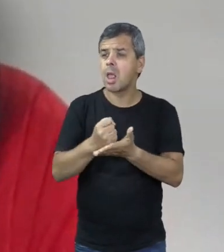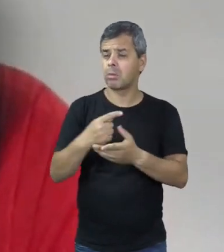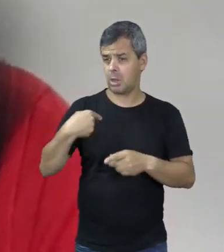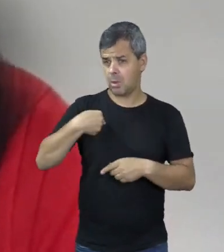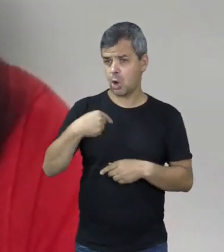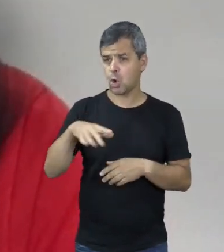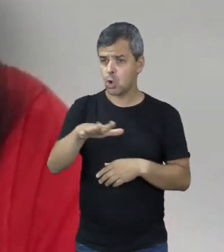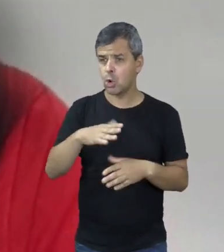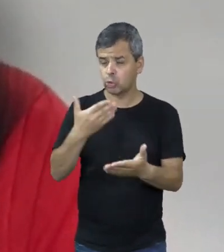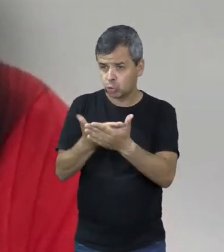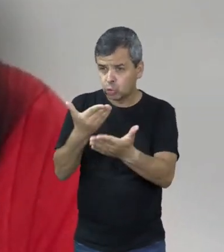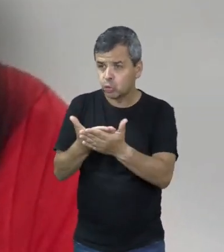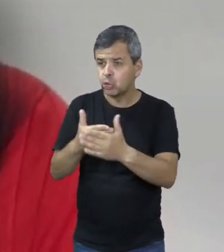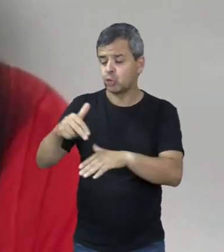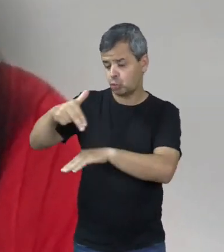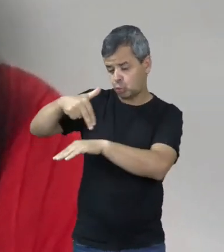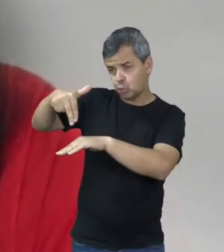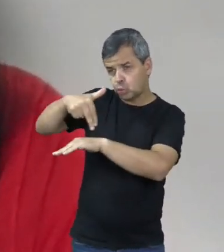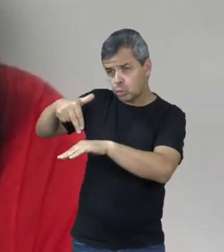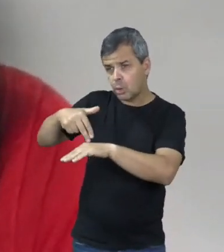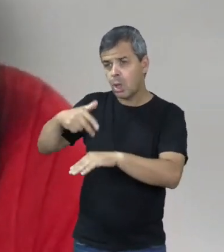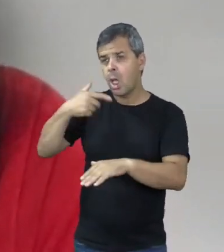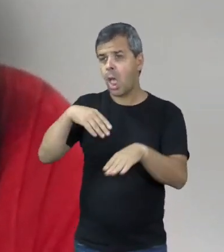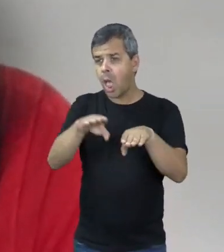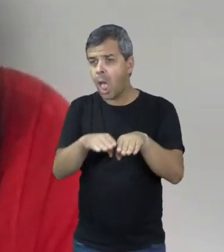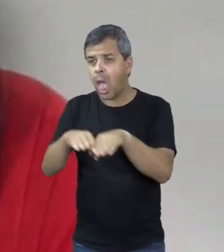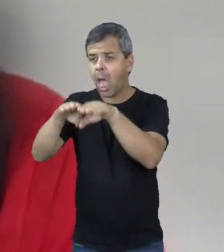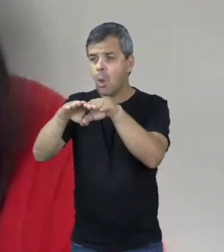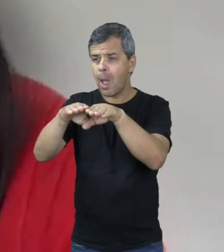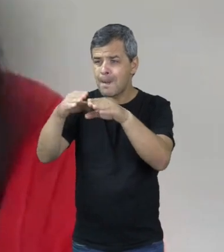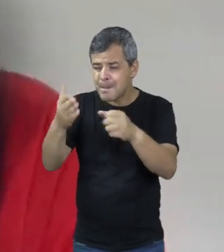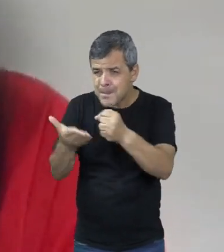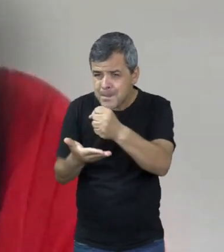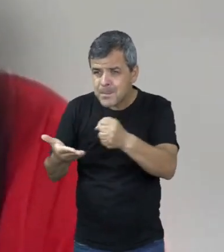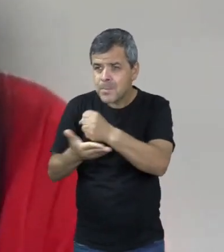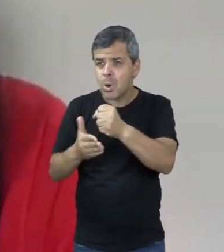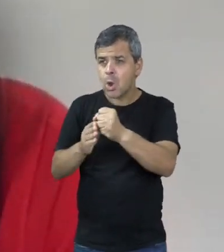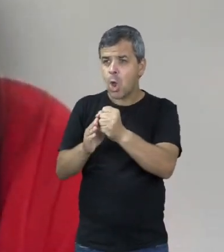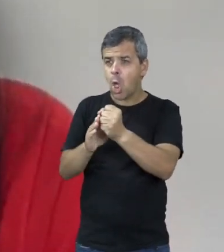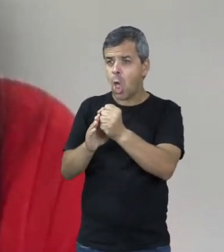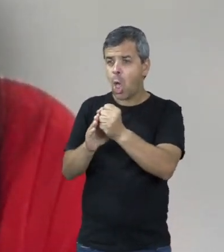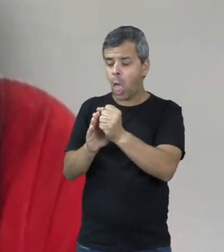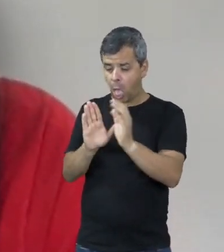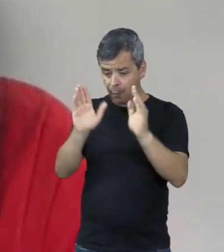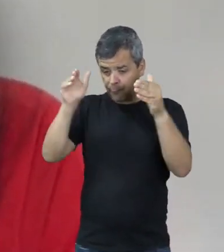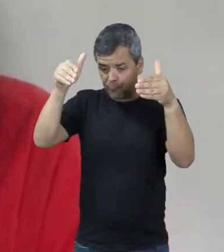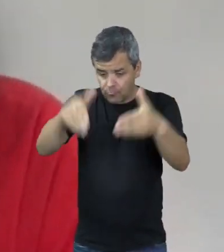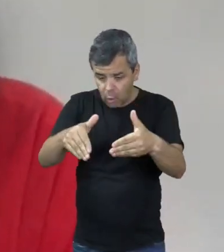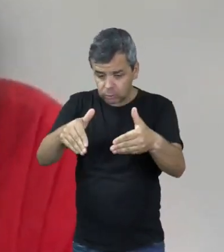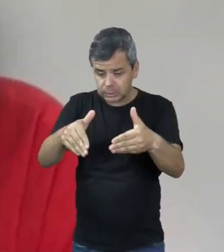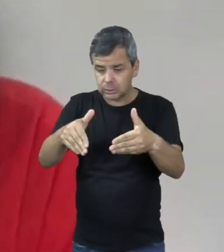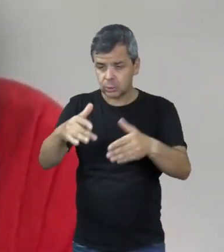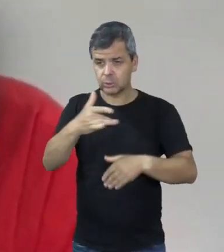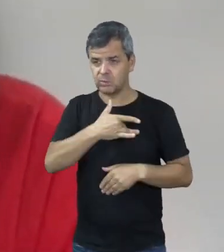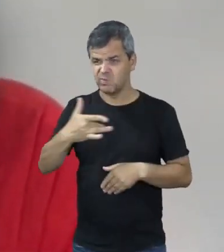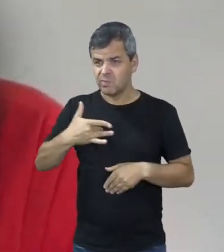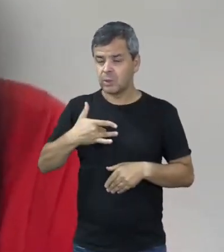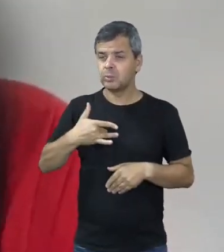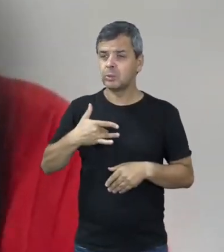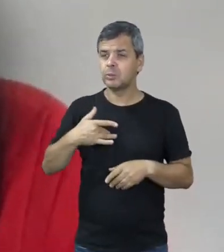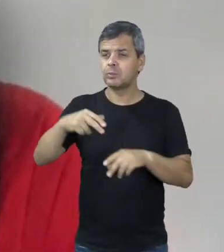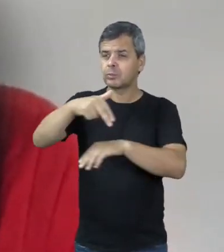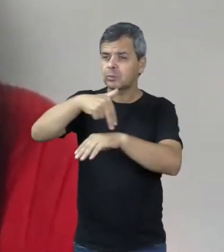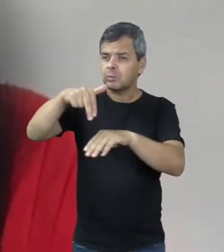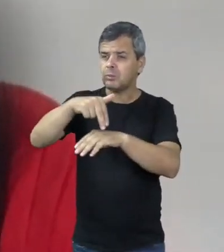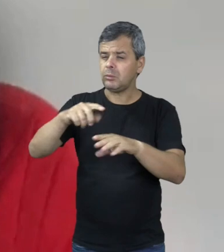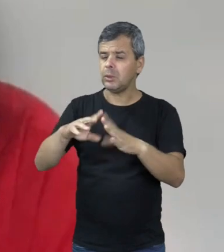então sou uma estudiosa do SUS também, a equidade é um pilar central no Sistema Único de Saúde. Então, fazer políticas públicas